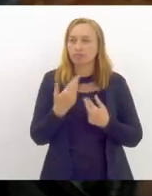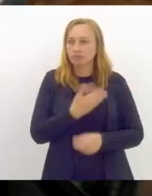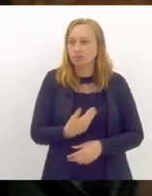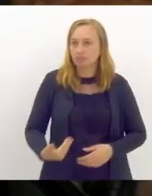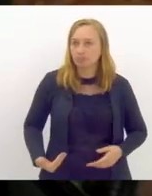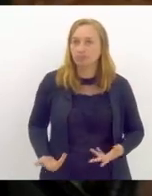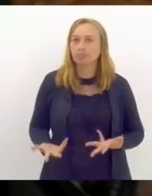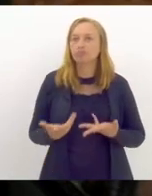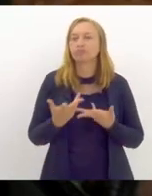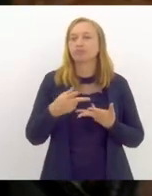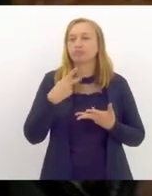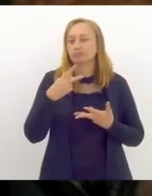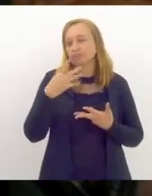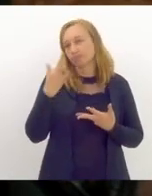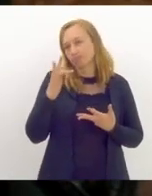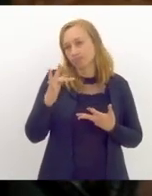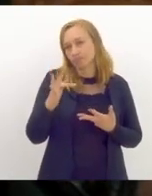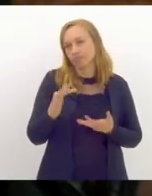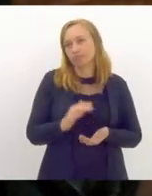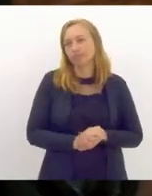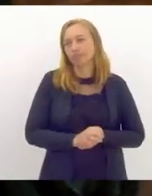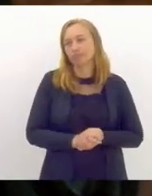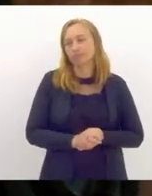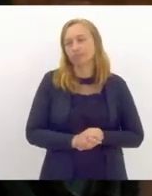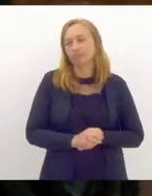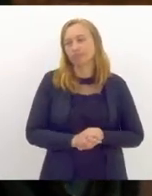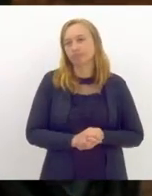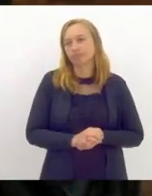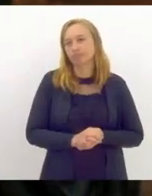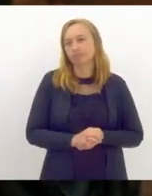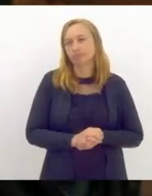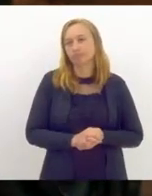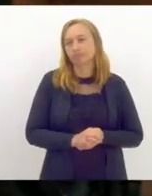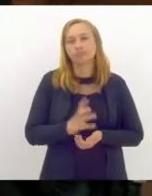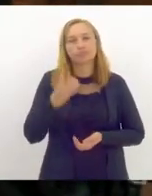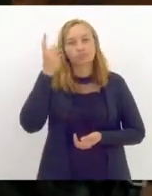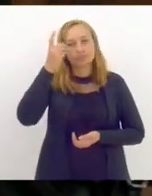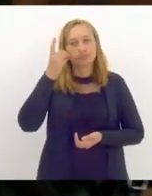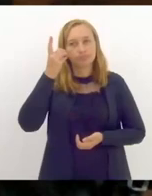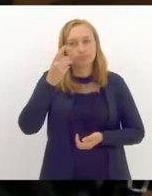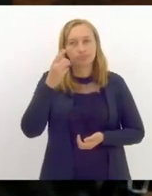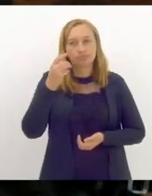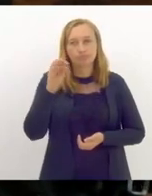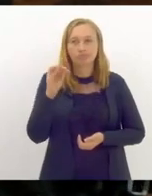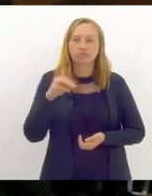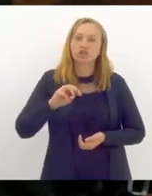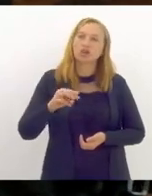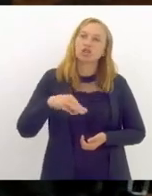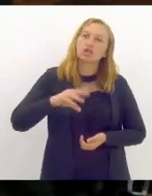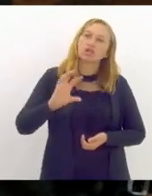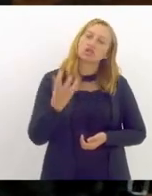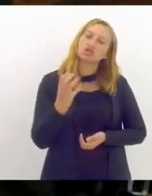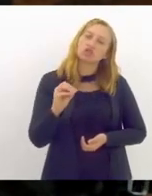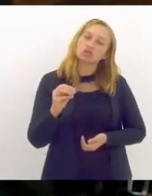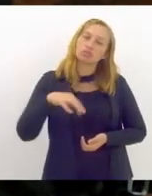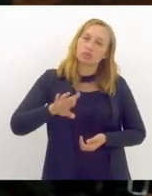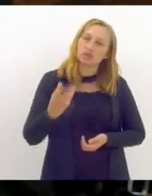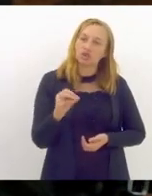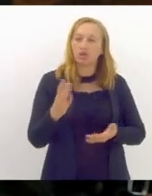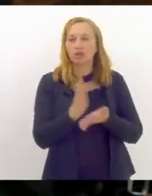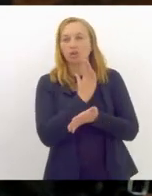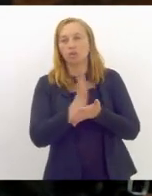vou tentar ser o mais breve possível ela me traz Deputado Chico Machado alguns ensinamentos não é dois